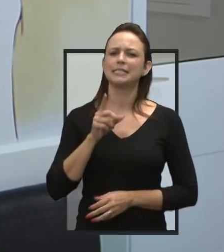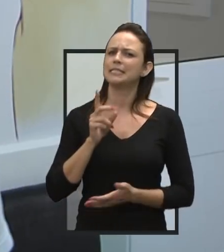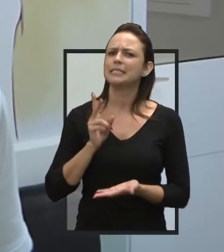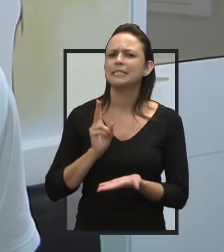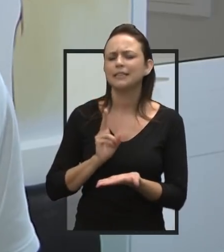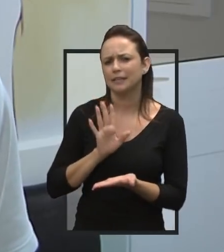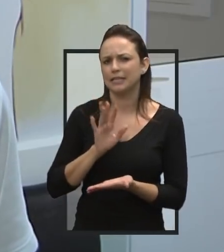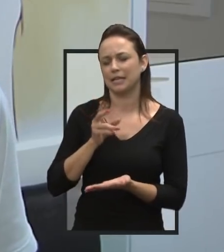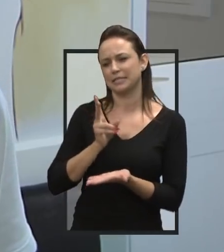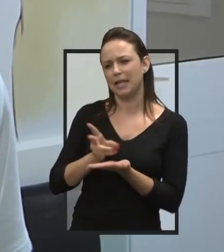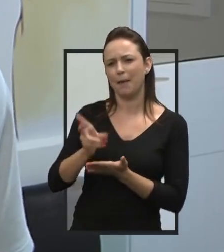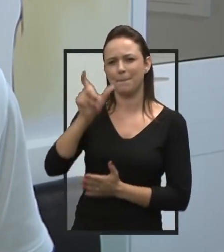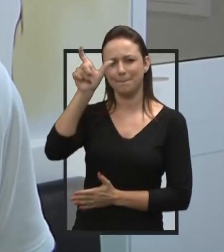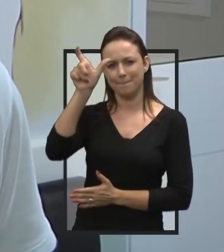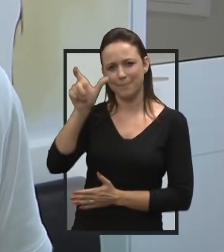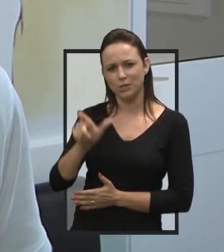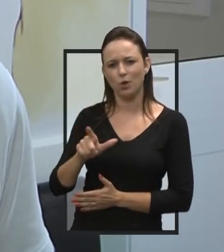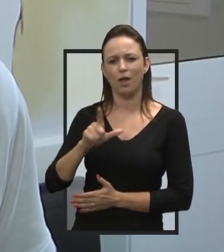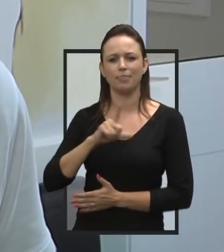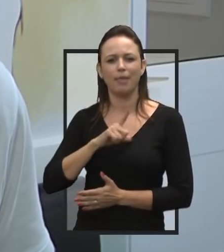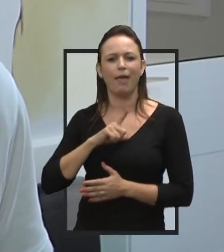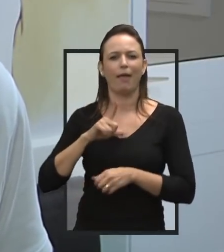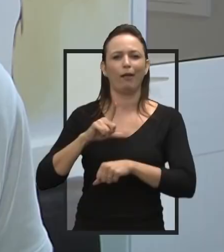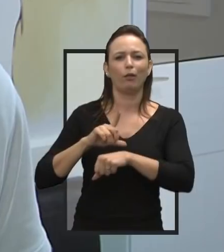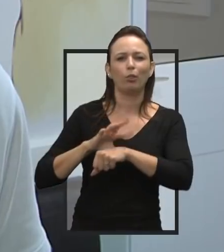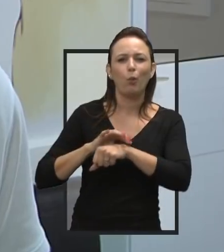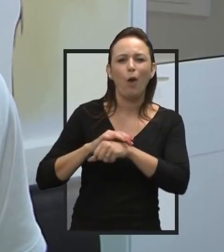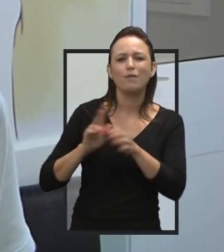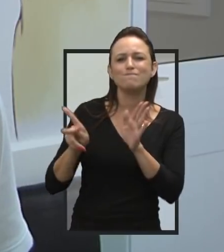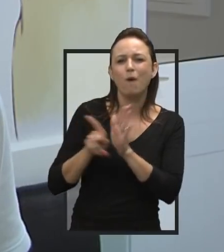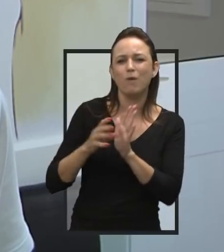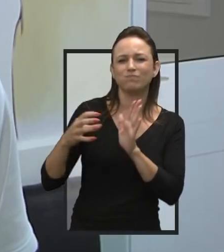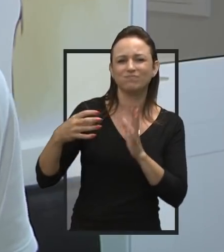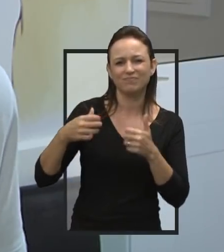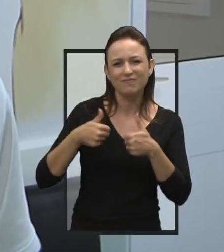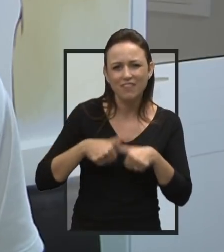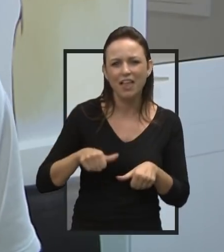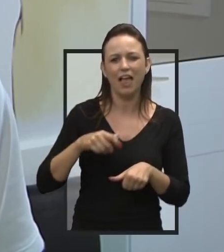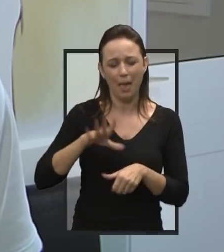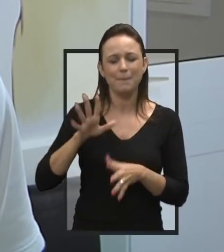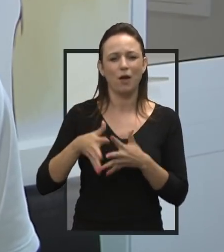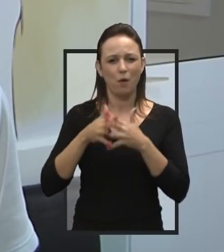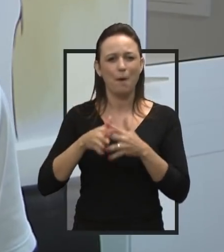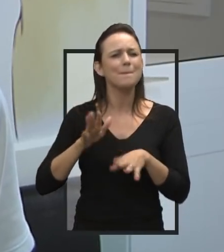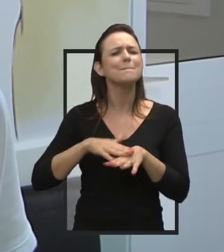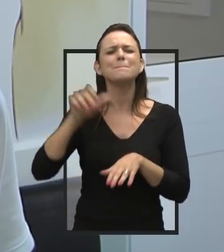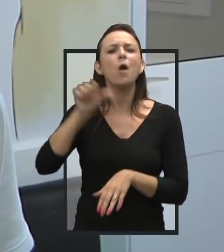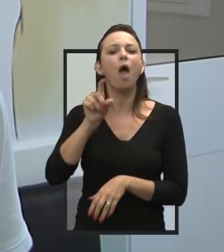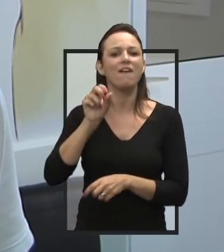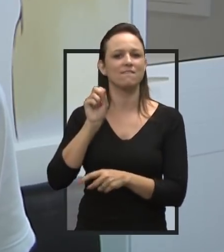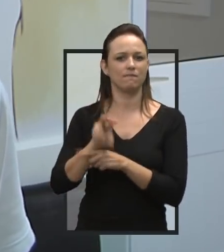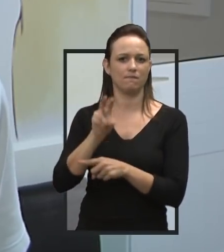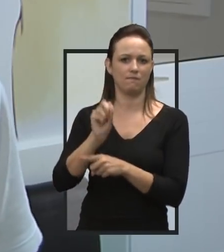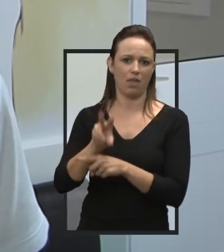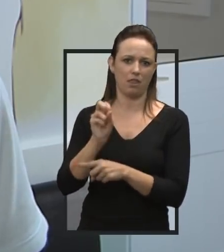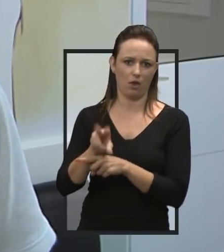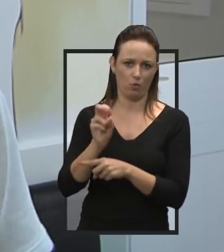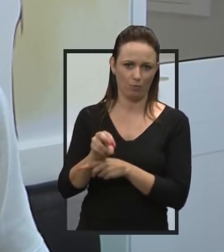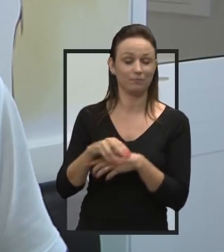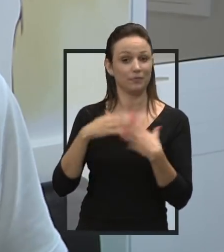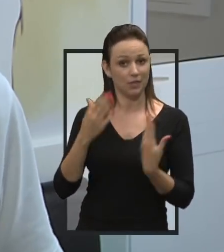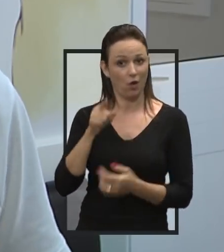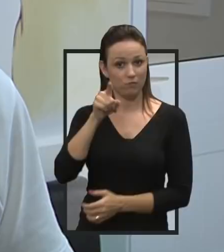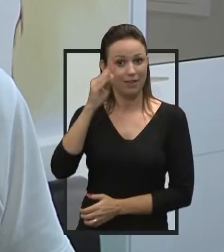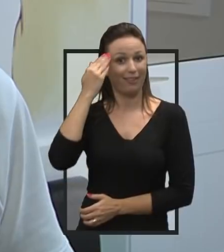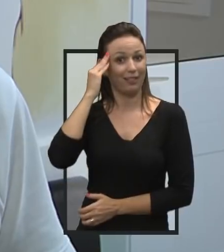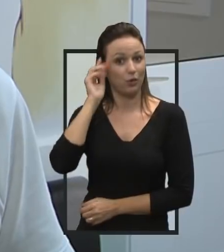Provavelmente, sempre quando a pessoa tem um problema crônico, mais complexo, tudo é mais complexo, mas o pior mesmo é o veneno, né? Então, eu quero